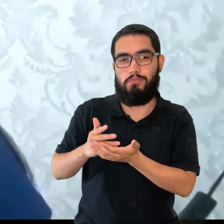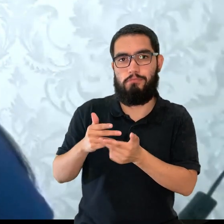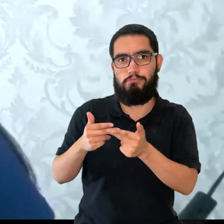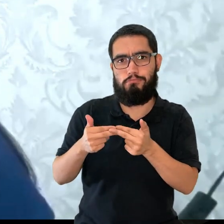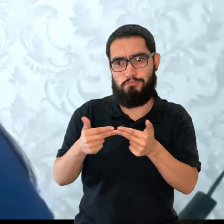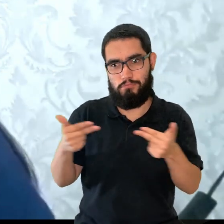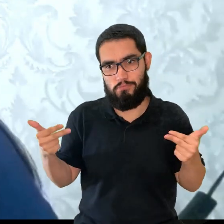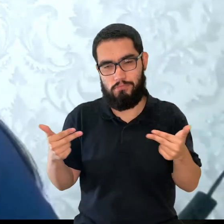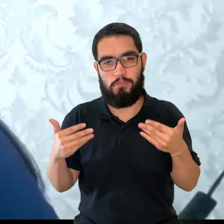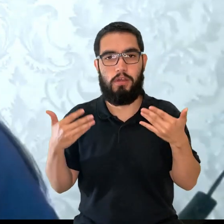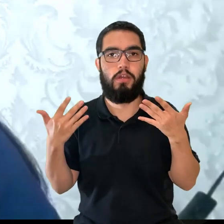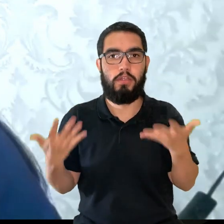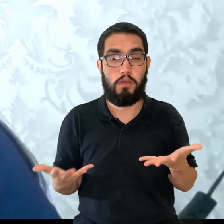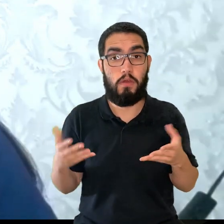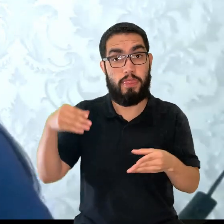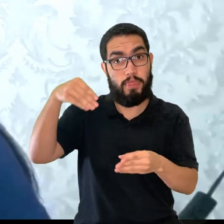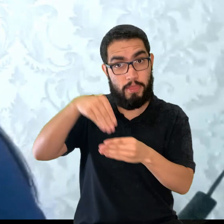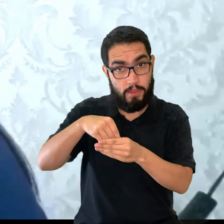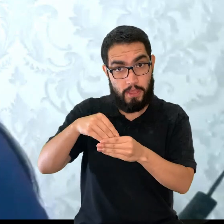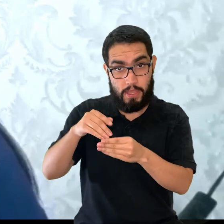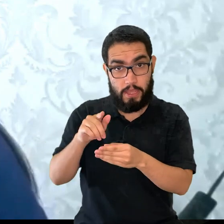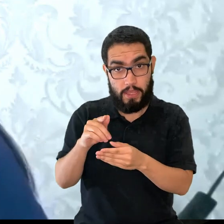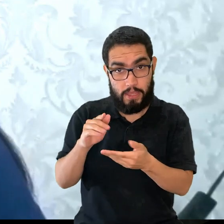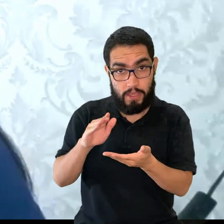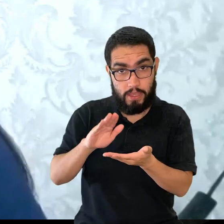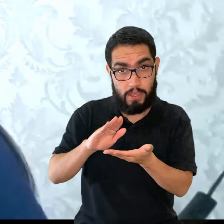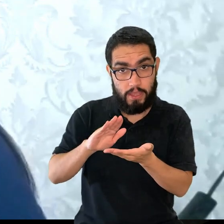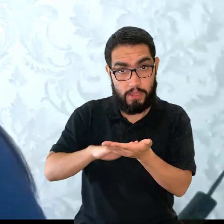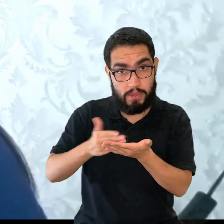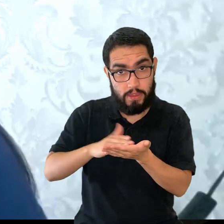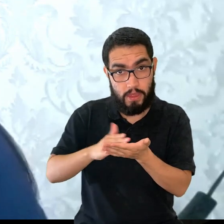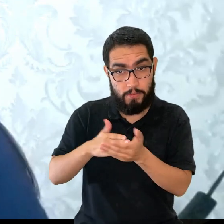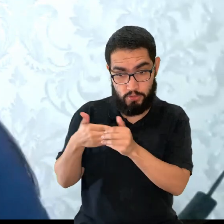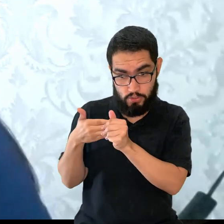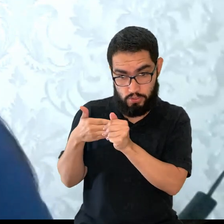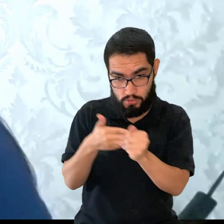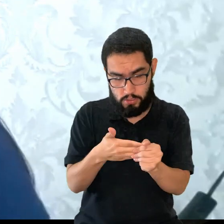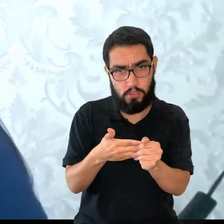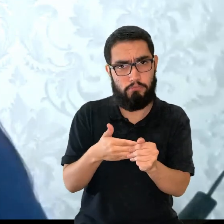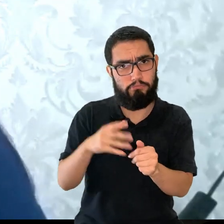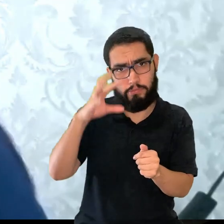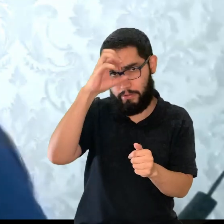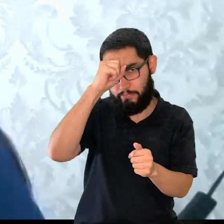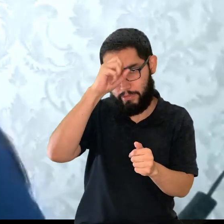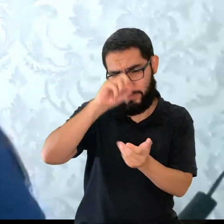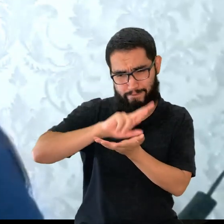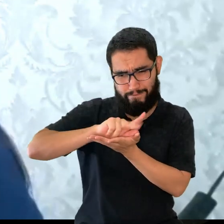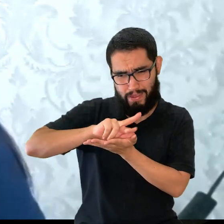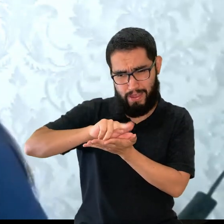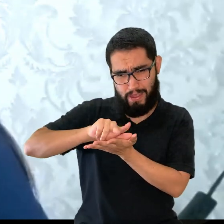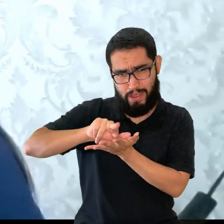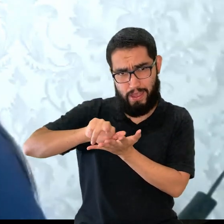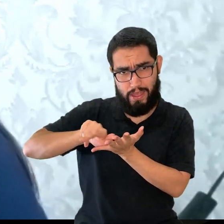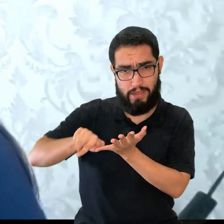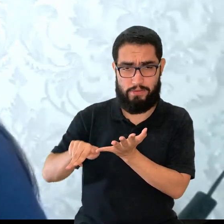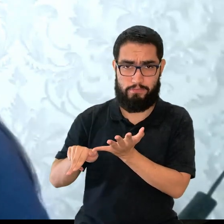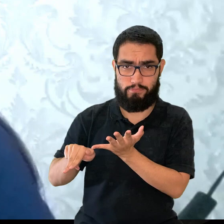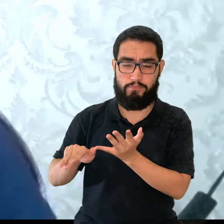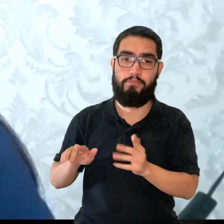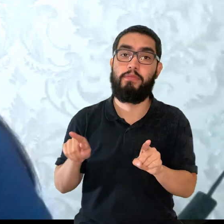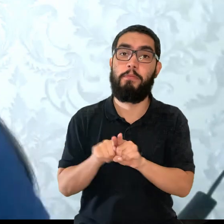Então, dentro da função guia intérprete dessa formação, você aprende várias outras coisas que não se aprende no curso de